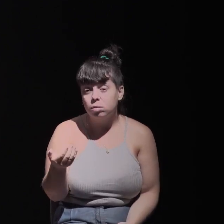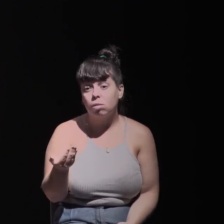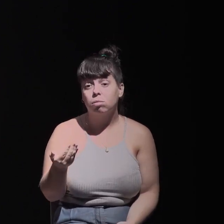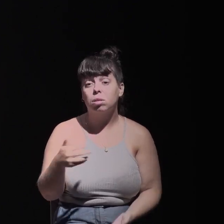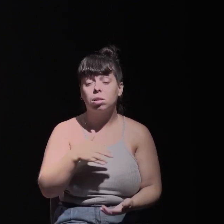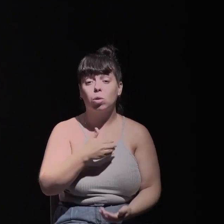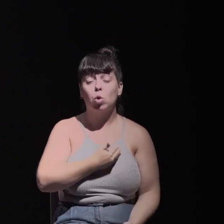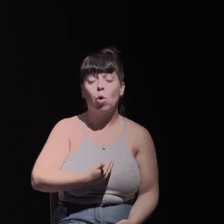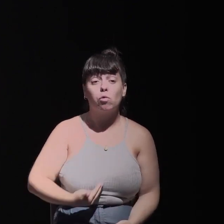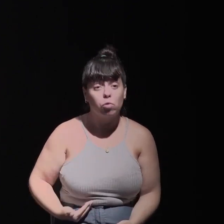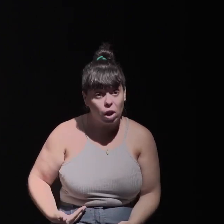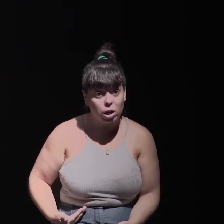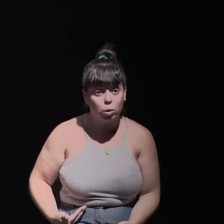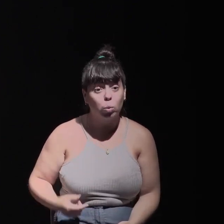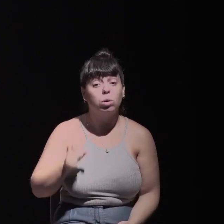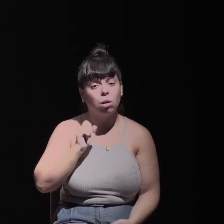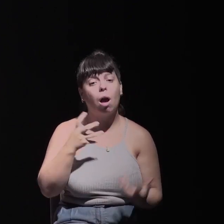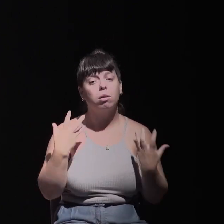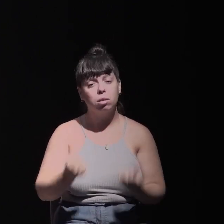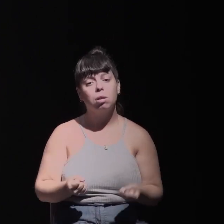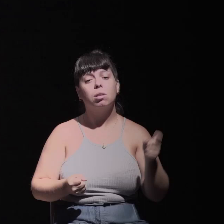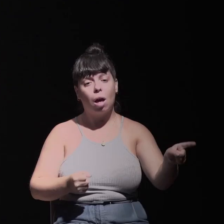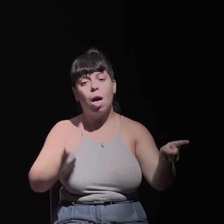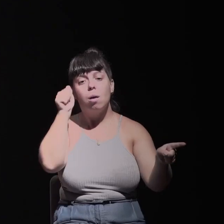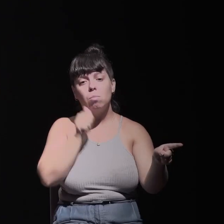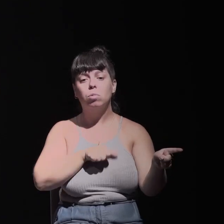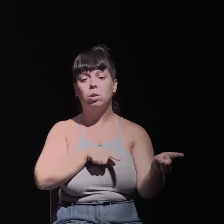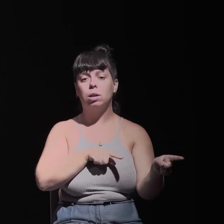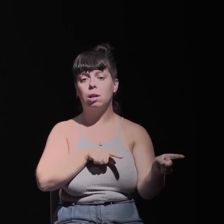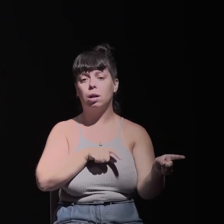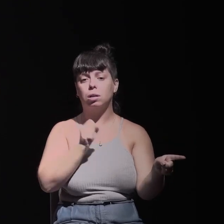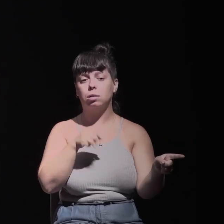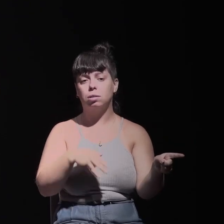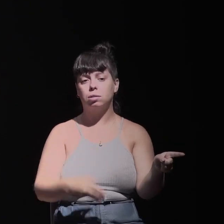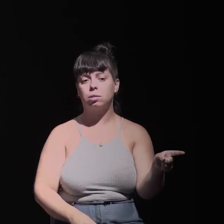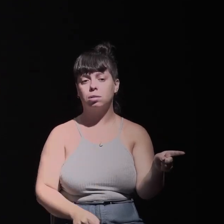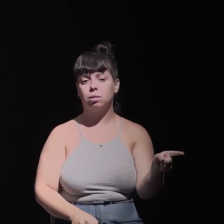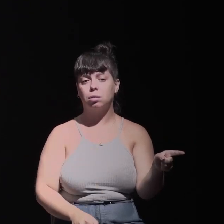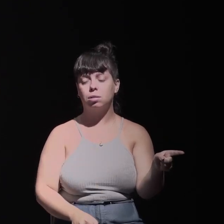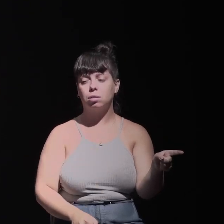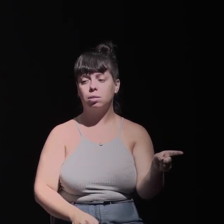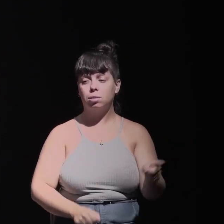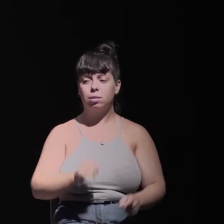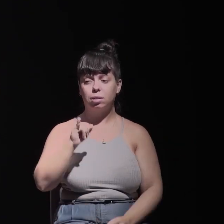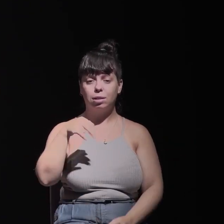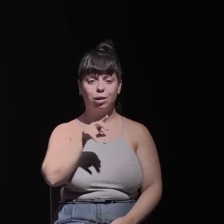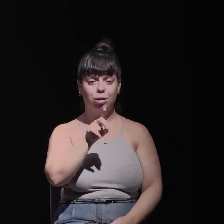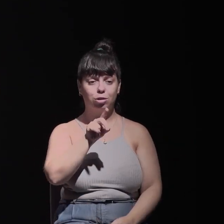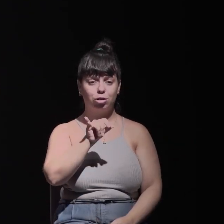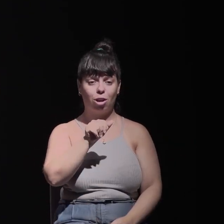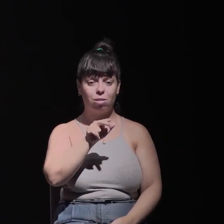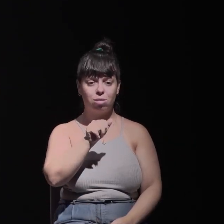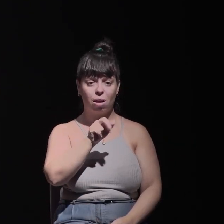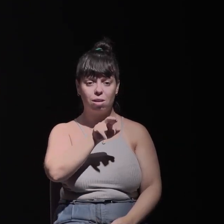diretamente, não fala nem diretamente reconhece sua mulheridade. Indianara colocou um